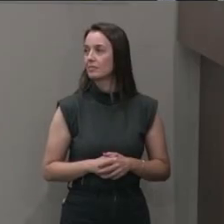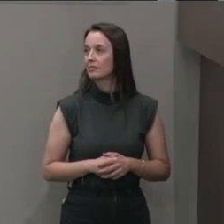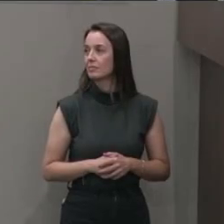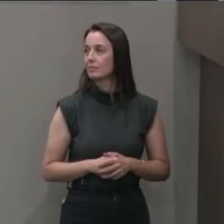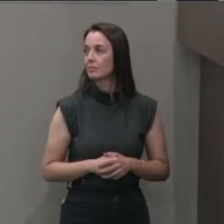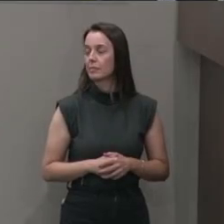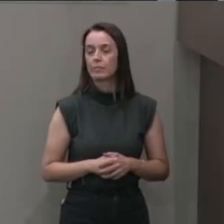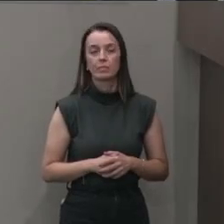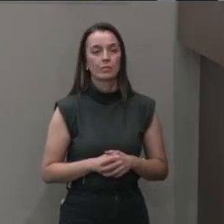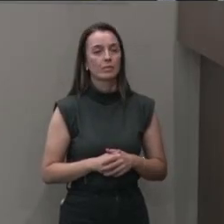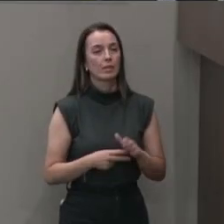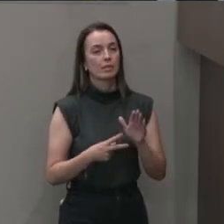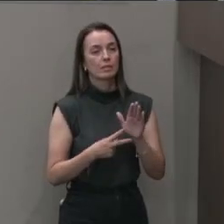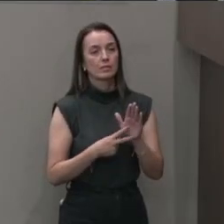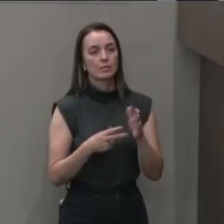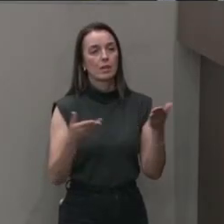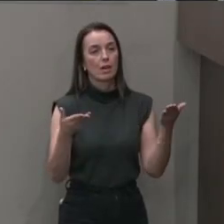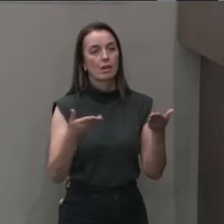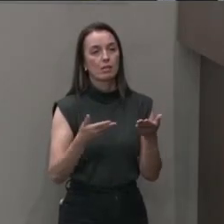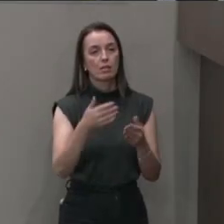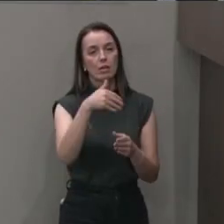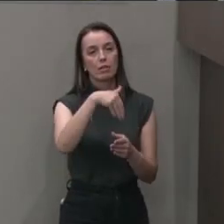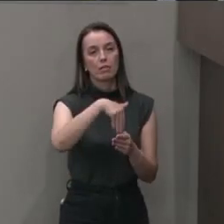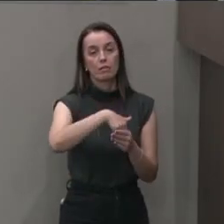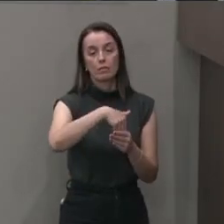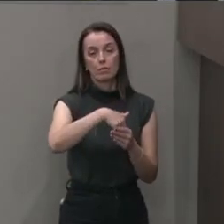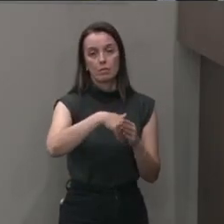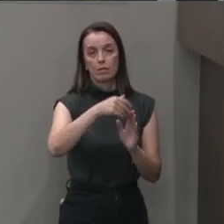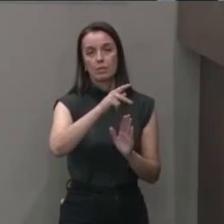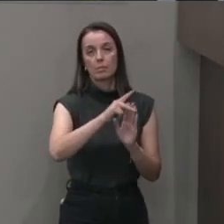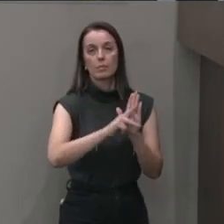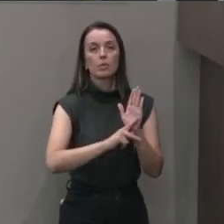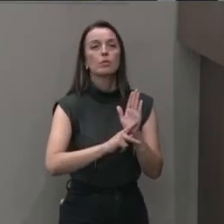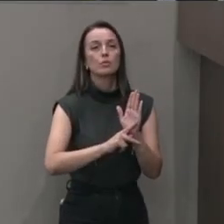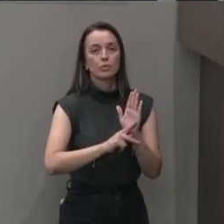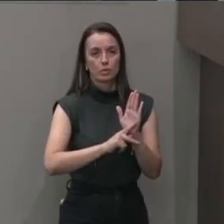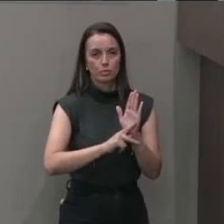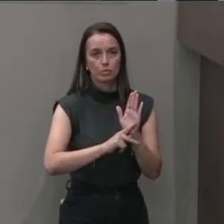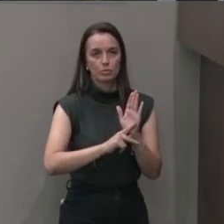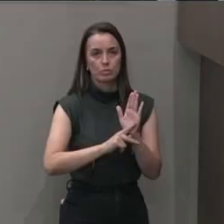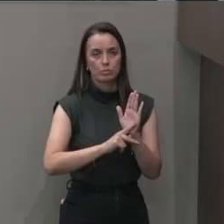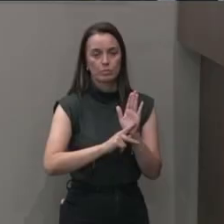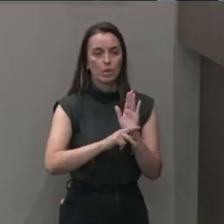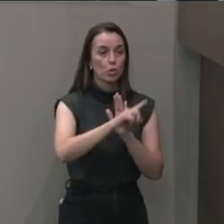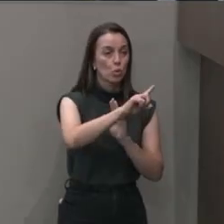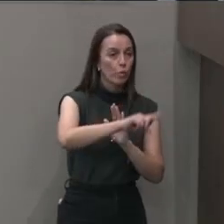vamos à votação do projeto, do veto do projeto de lei.